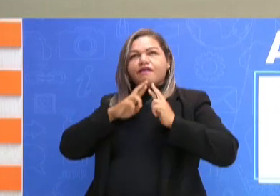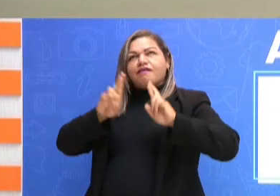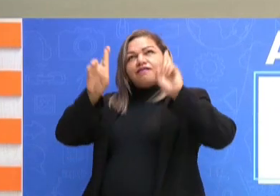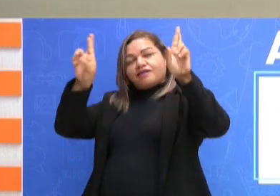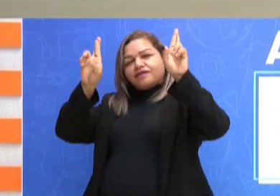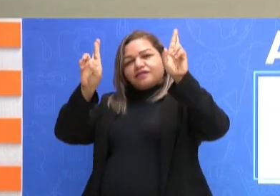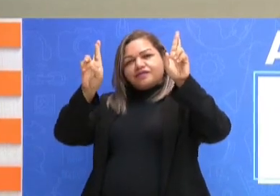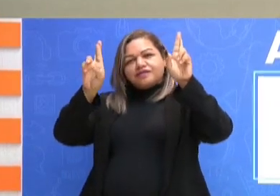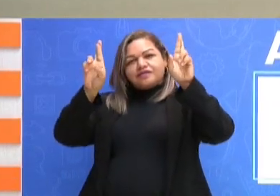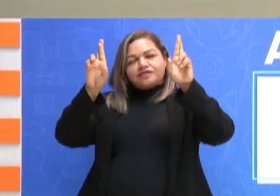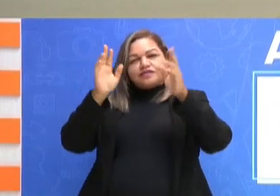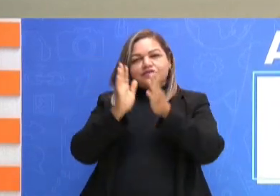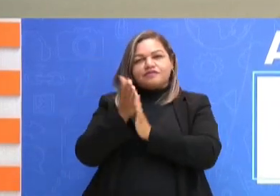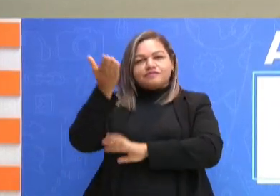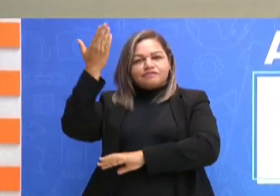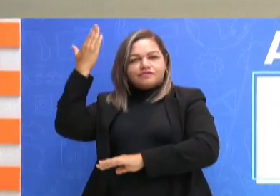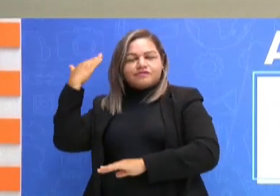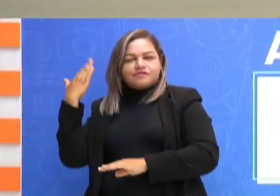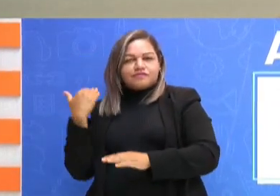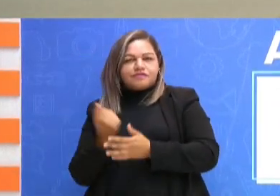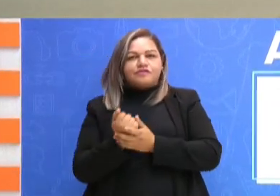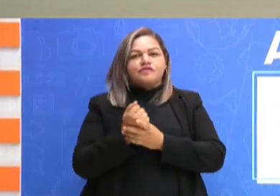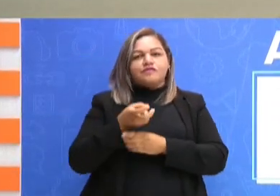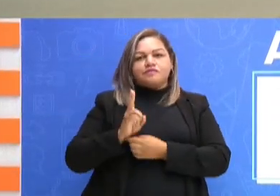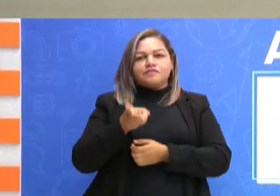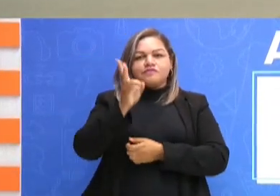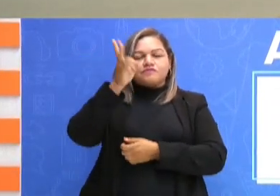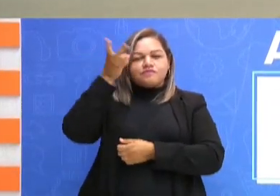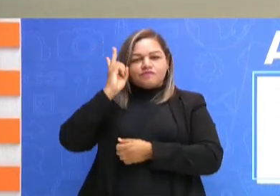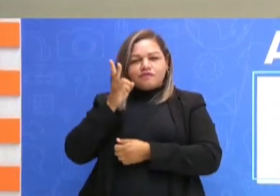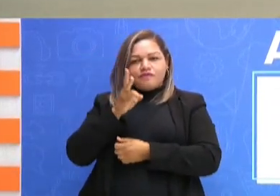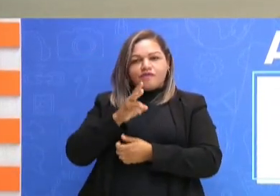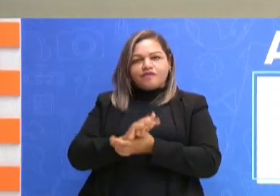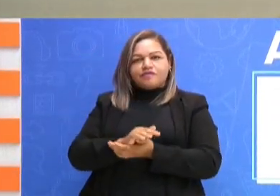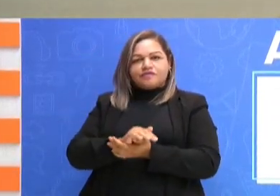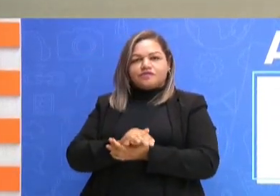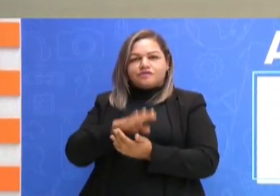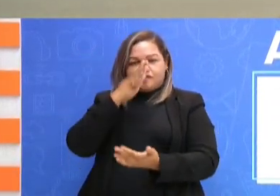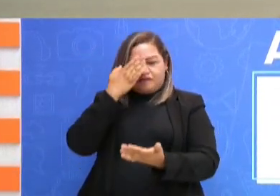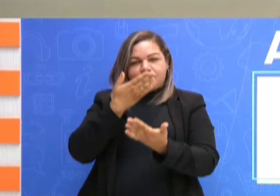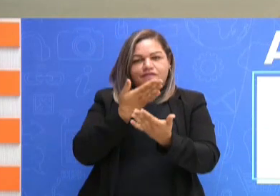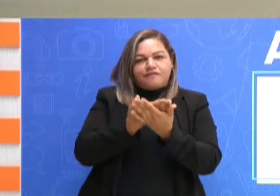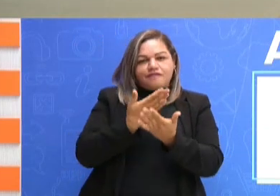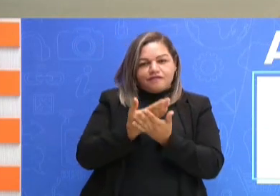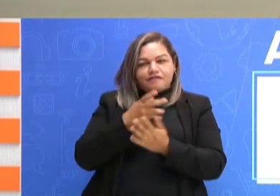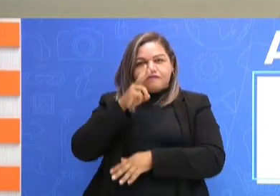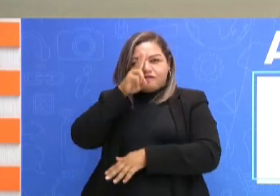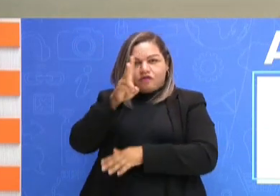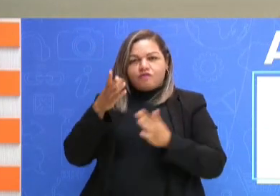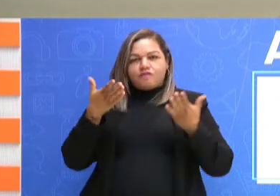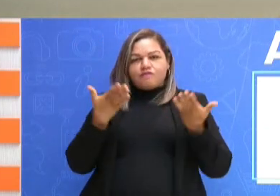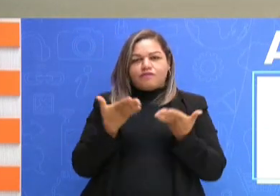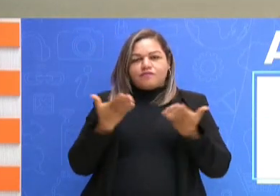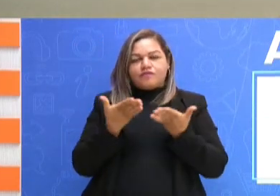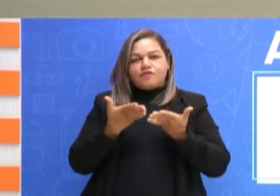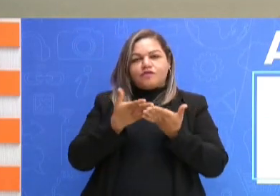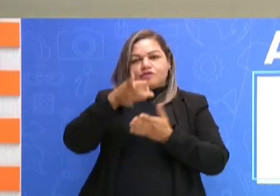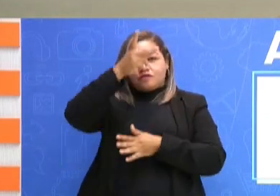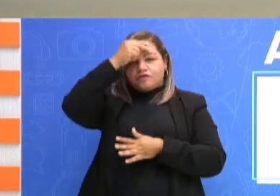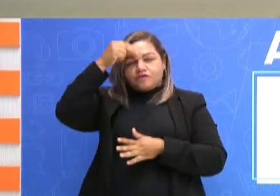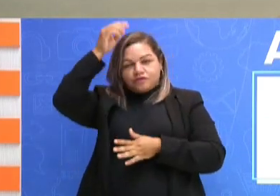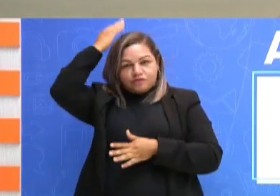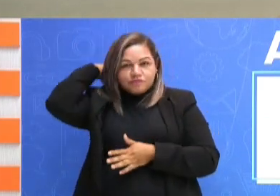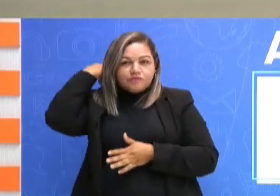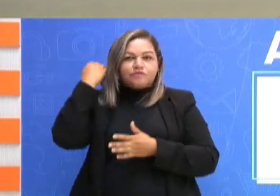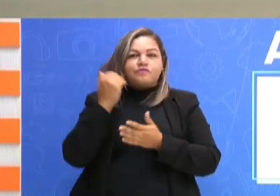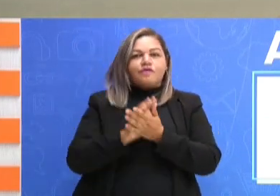que nós tivemos no resgate da nossa cidade, possa continuar seguindo firme e forte com esse mesmo propósito. Hoje, o Fábio Gentil,